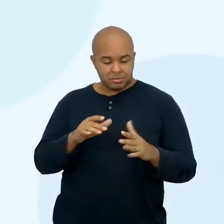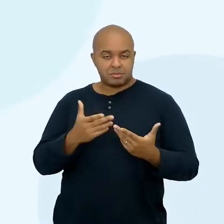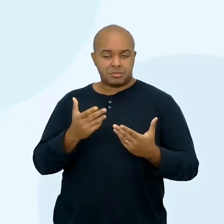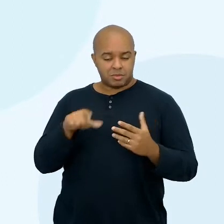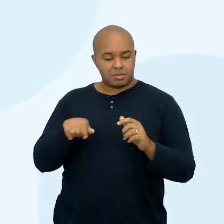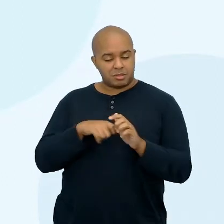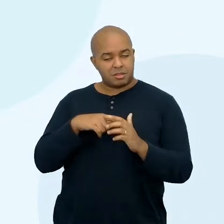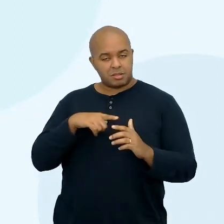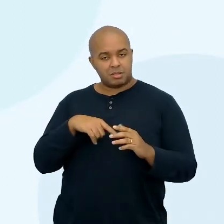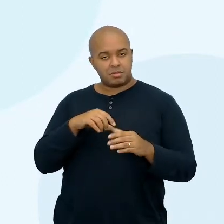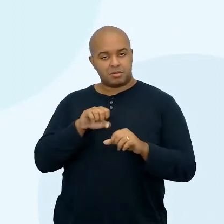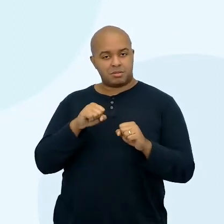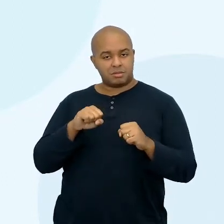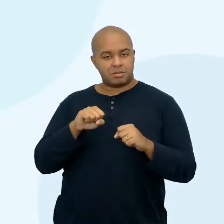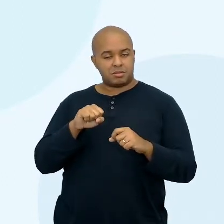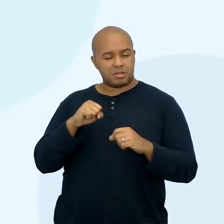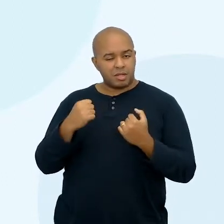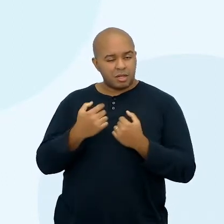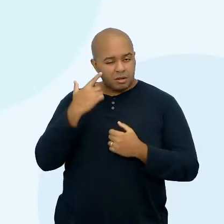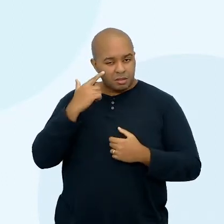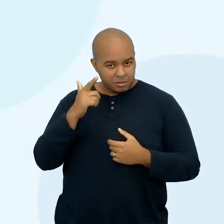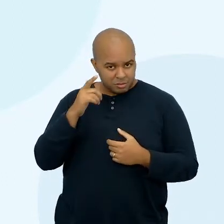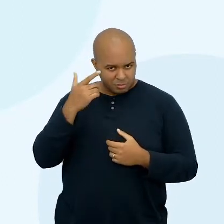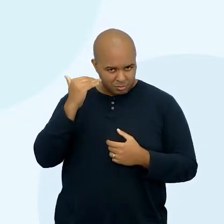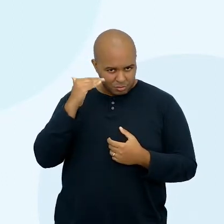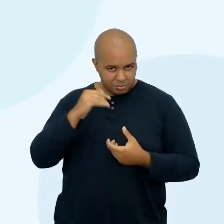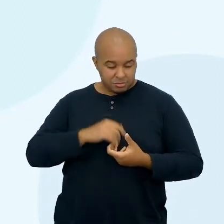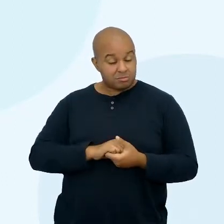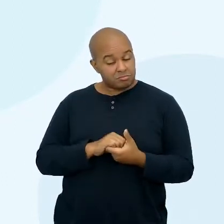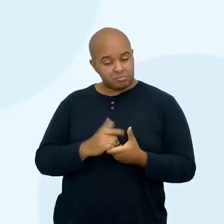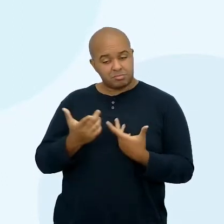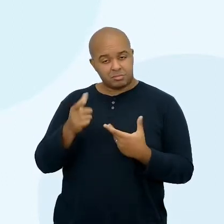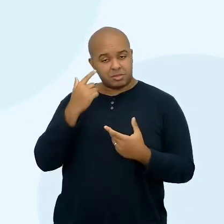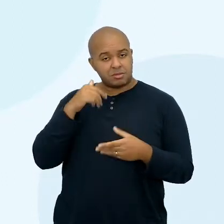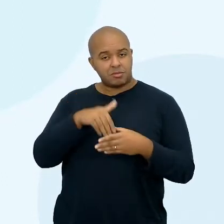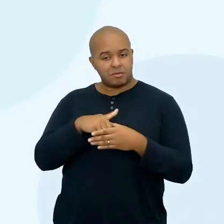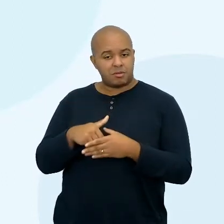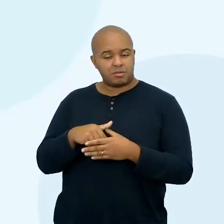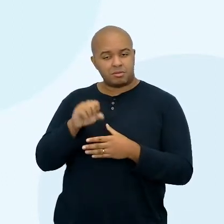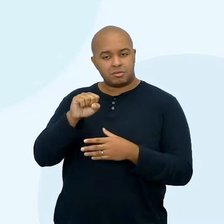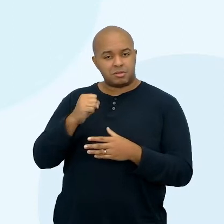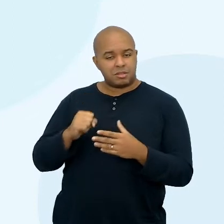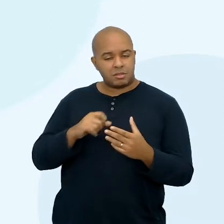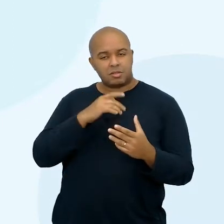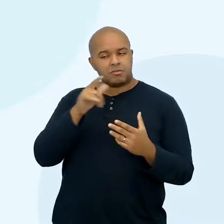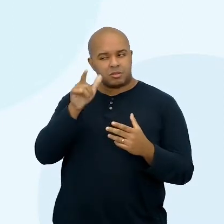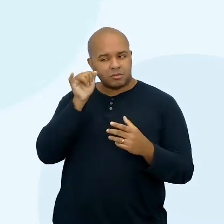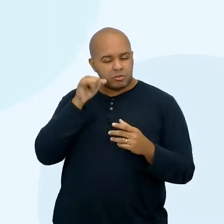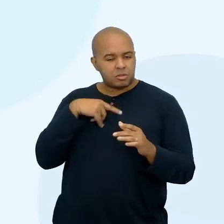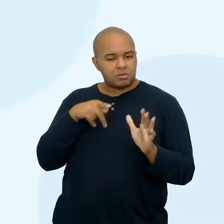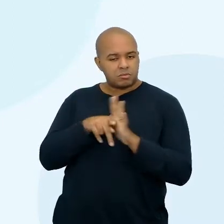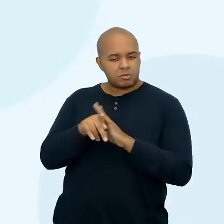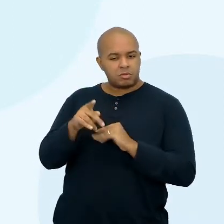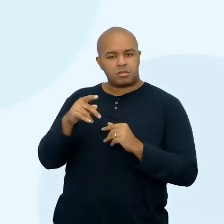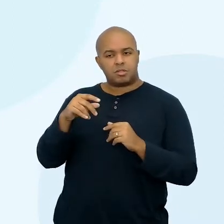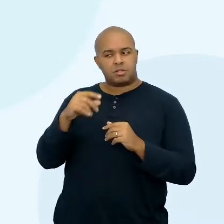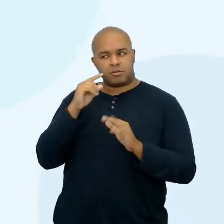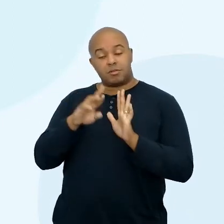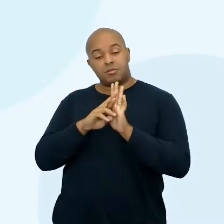Que tipo de problema, professor? Estados muito populosos, como São Paulo,